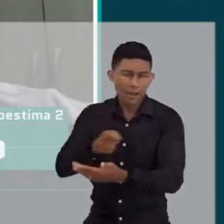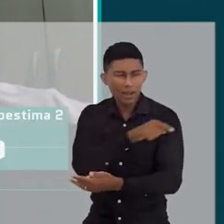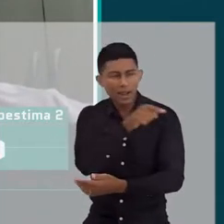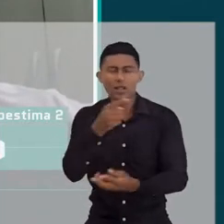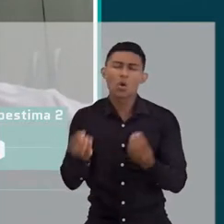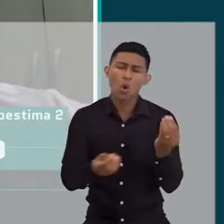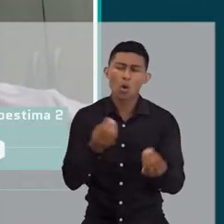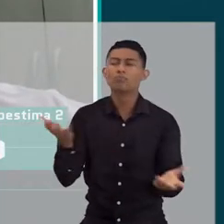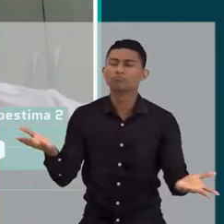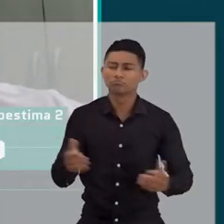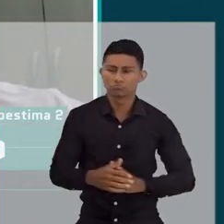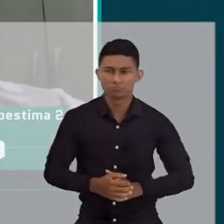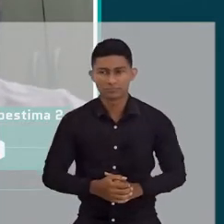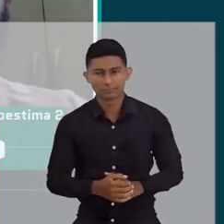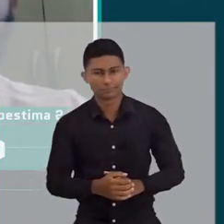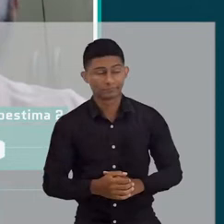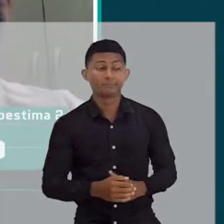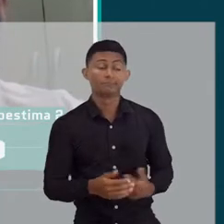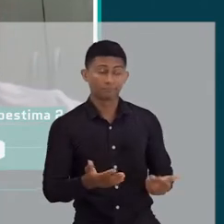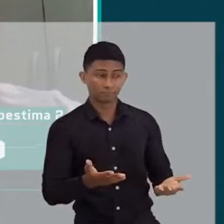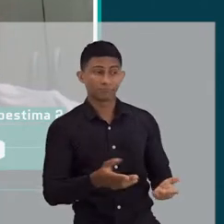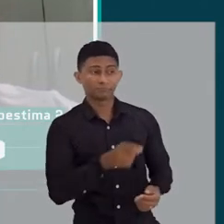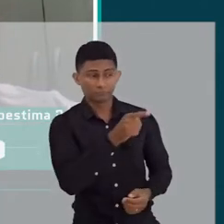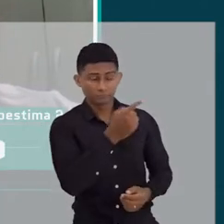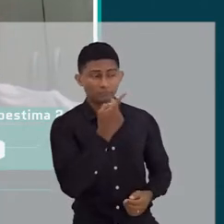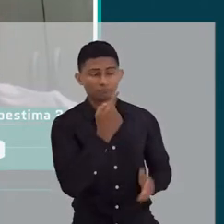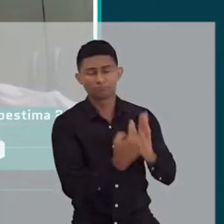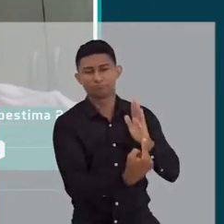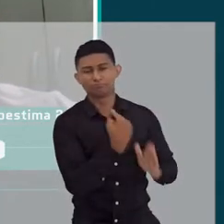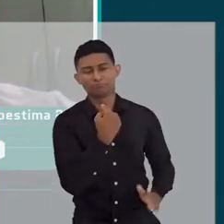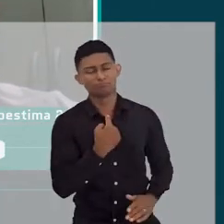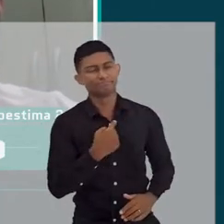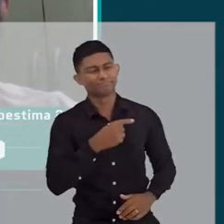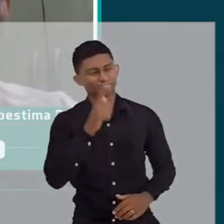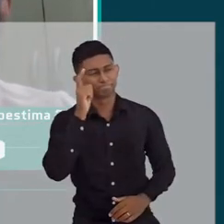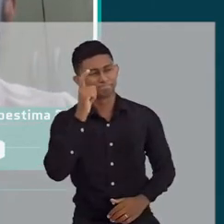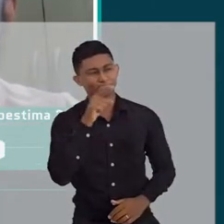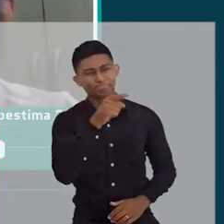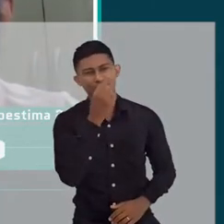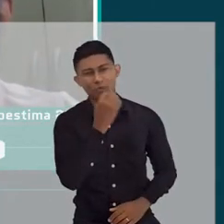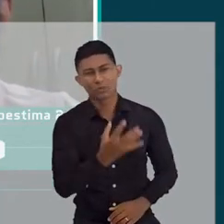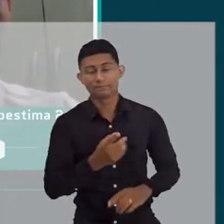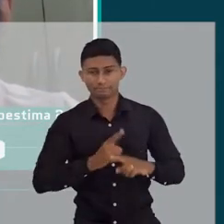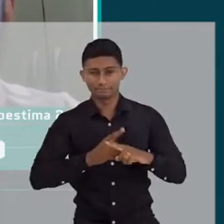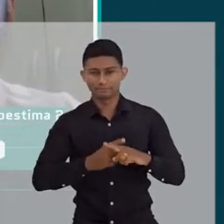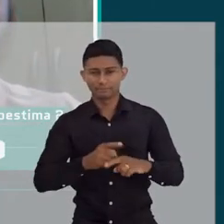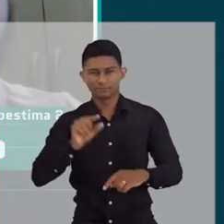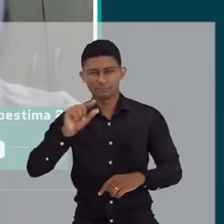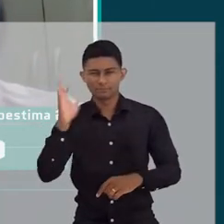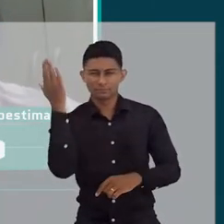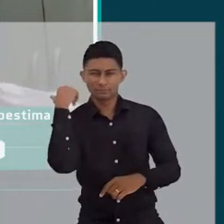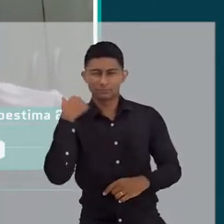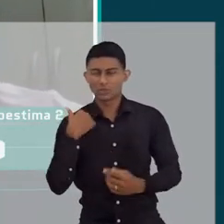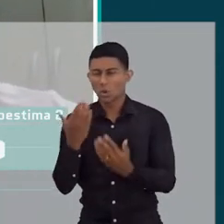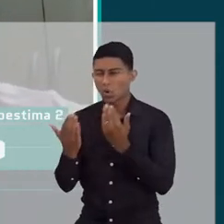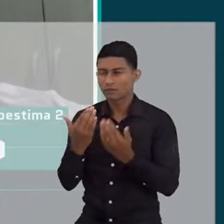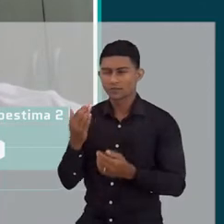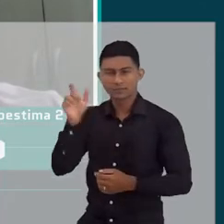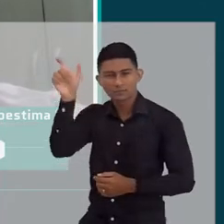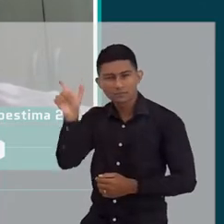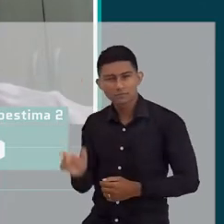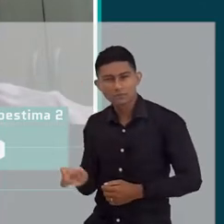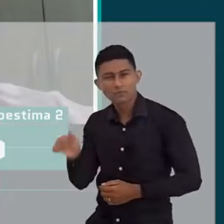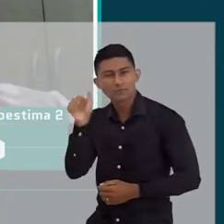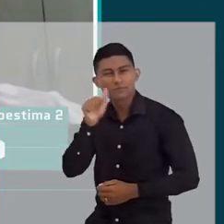mercado? Como é que funciona? Assim, uma interessante essa sua pergunta, né? Muito, muito boa. É porque eu estava conversando com uma outra moça